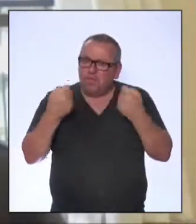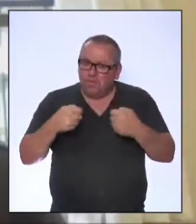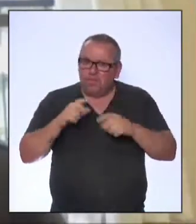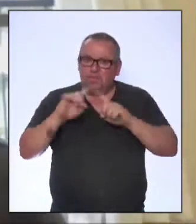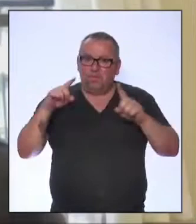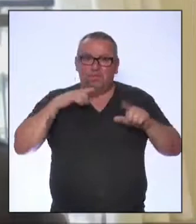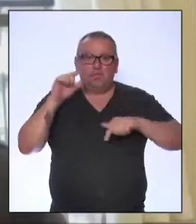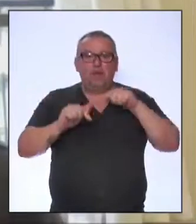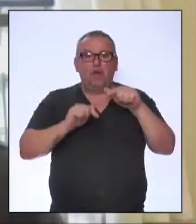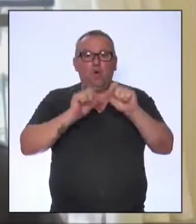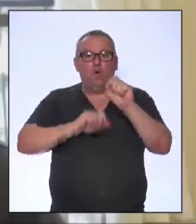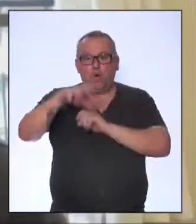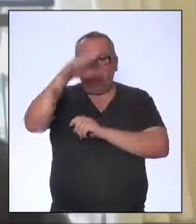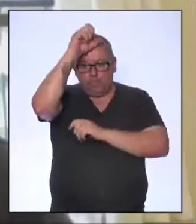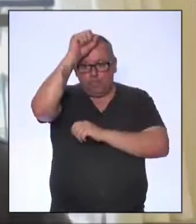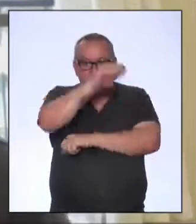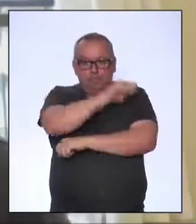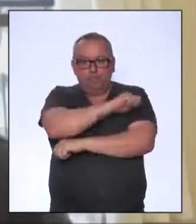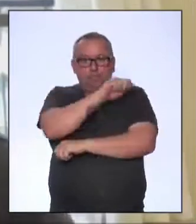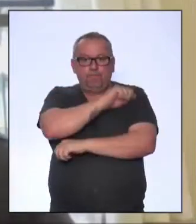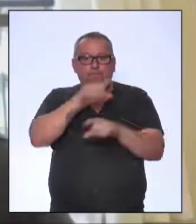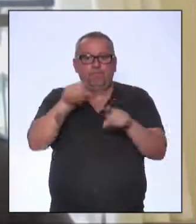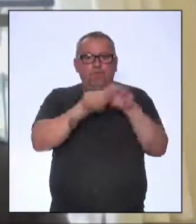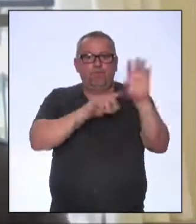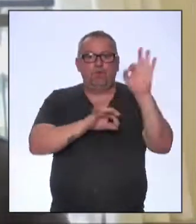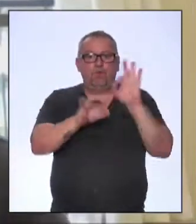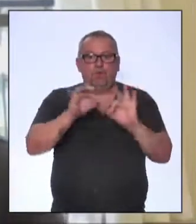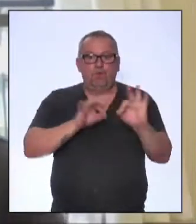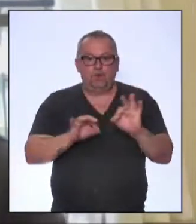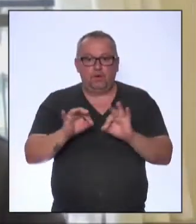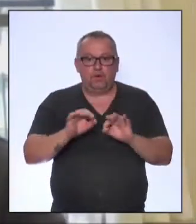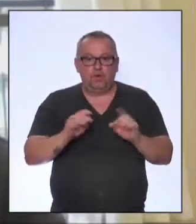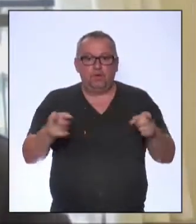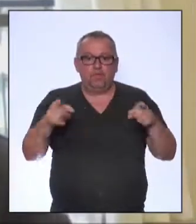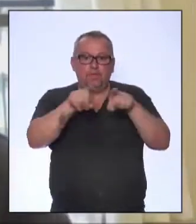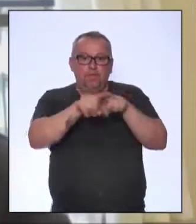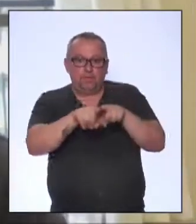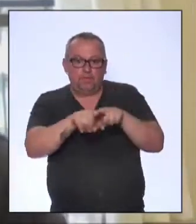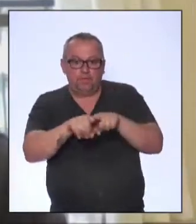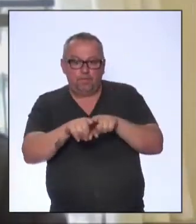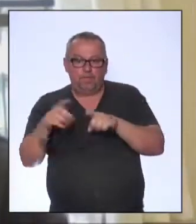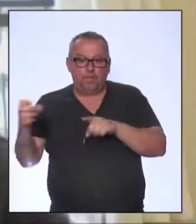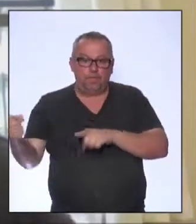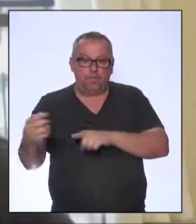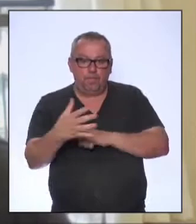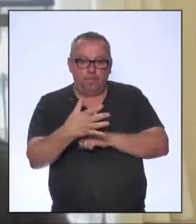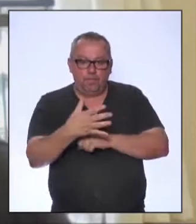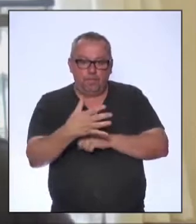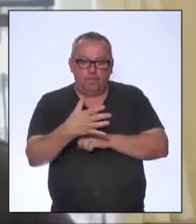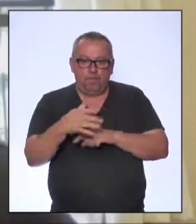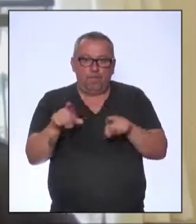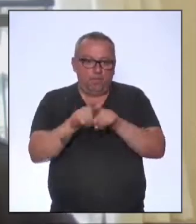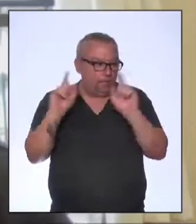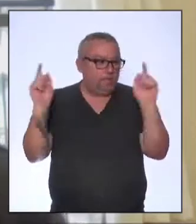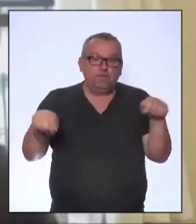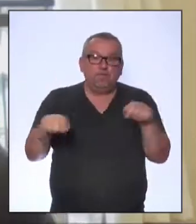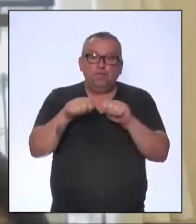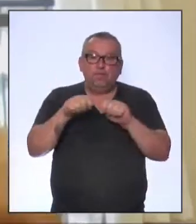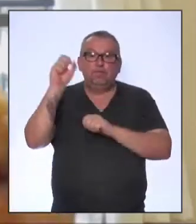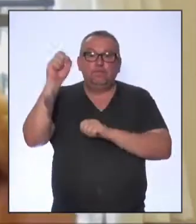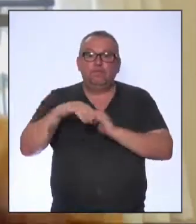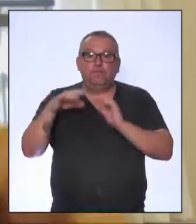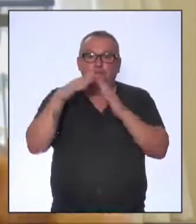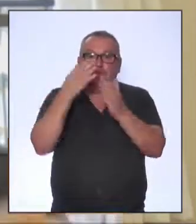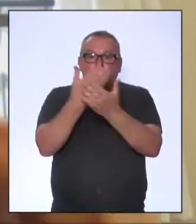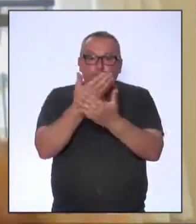tem que trabalhar na aprendizagem do aluno, projetos, parcerias, inovações, e dá para se fazer sim em escolas, e